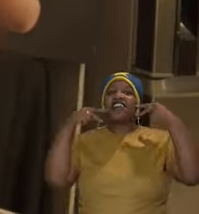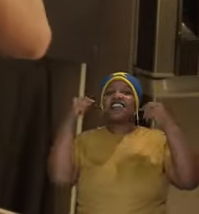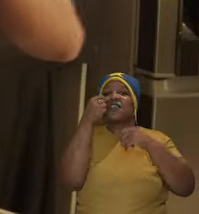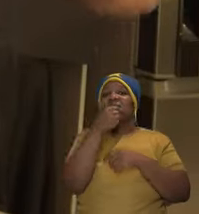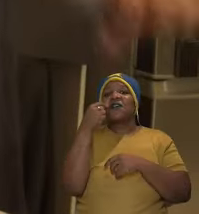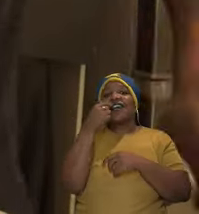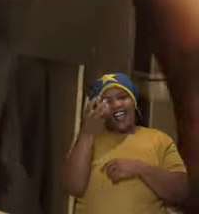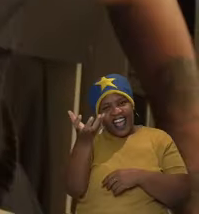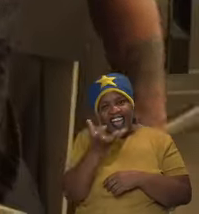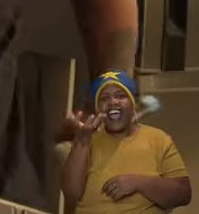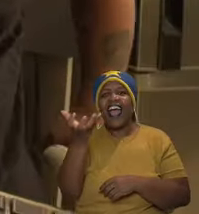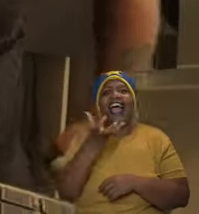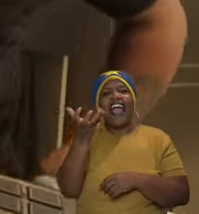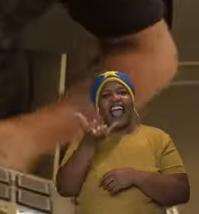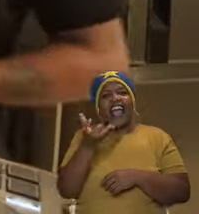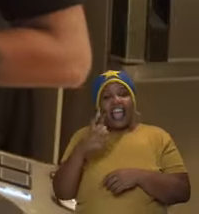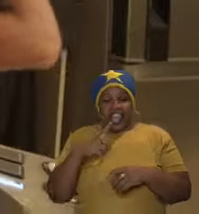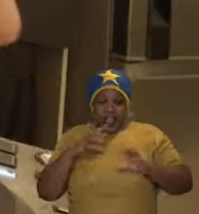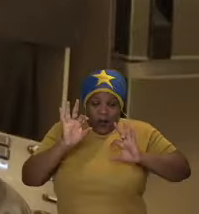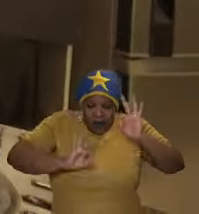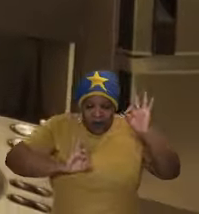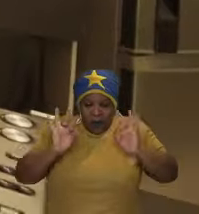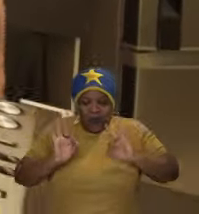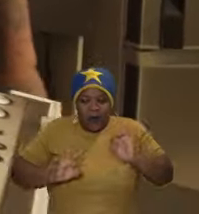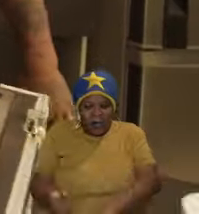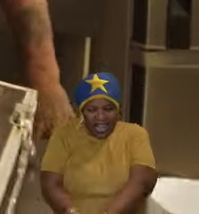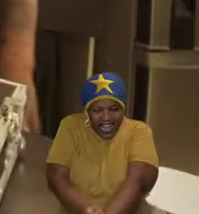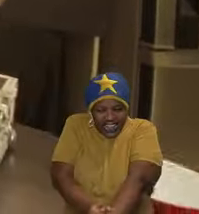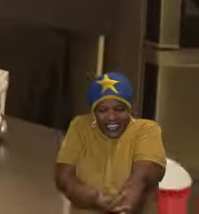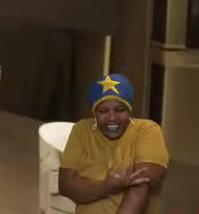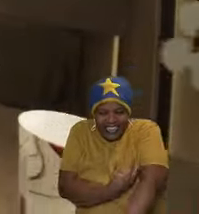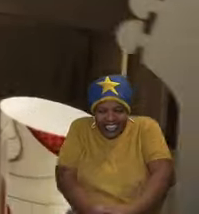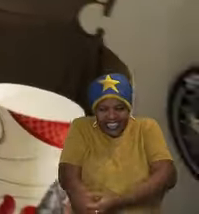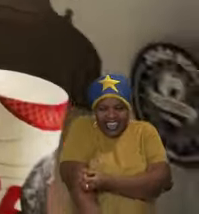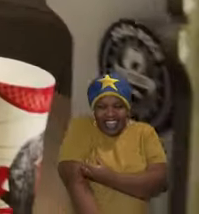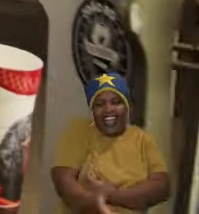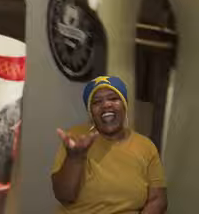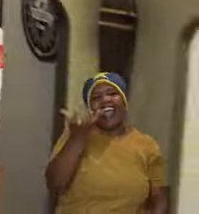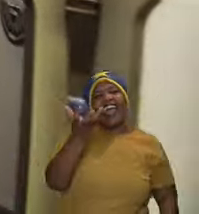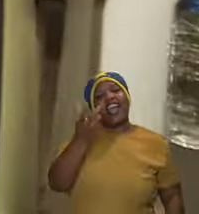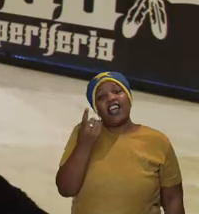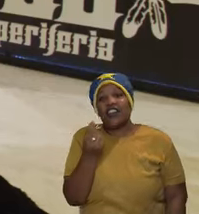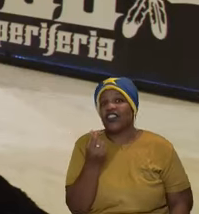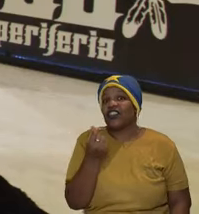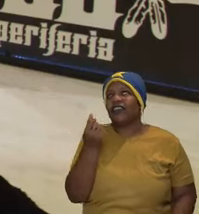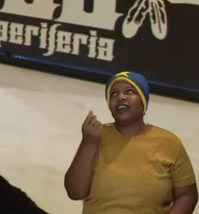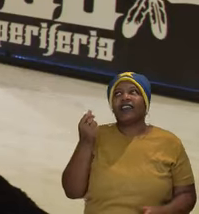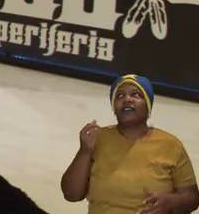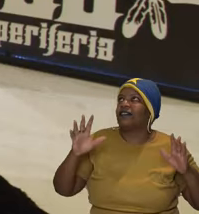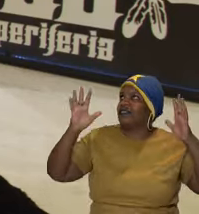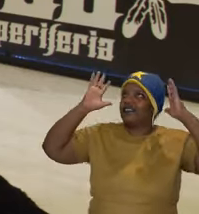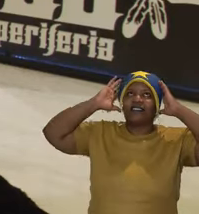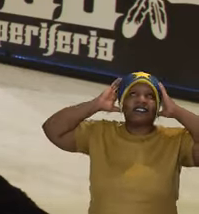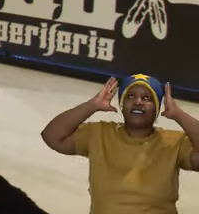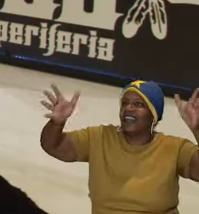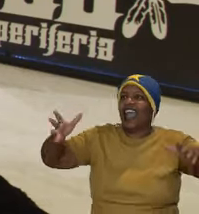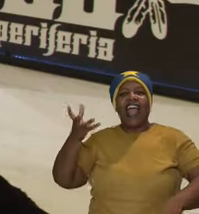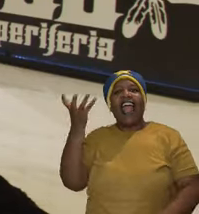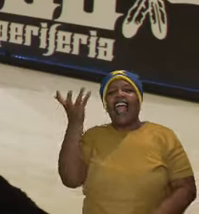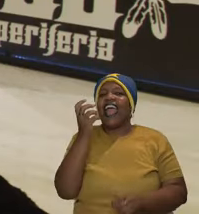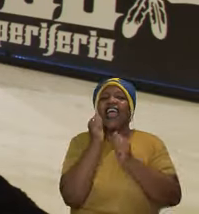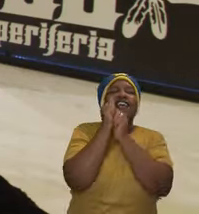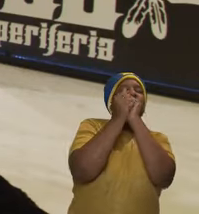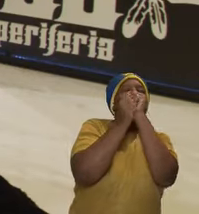Ela quer, mas eu não fumei a na minha. Ela quer dinheiro pro rolê, a demais. Ela quer me beijar e